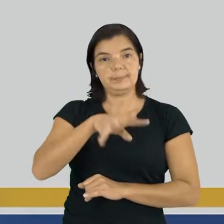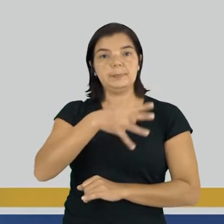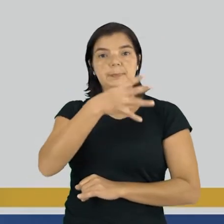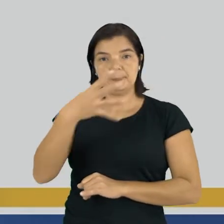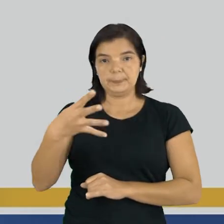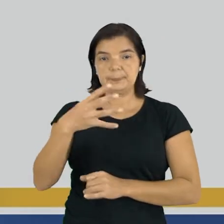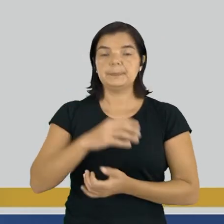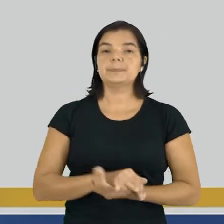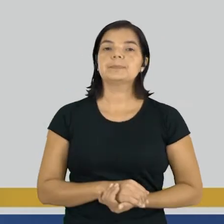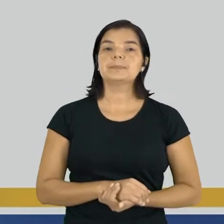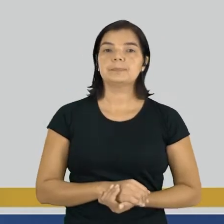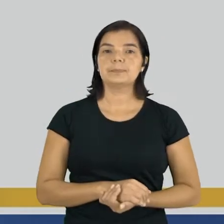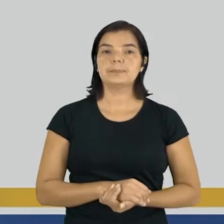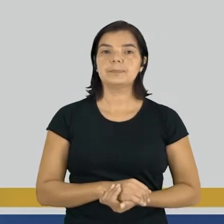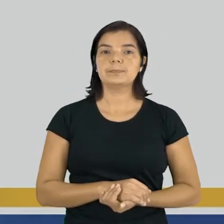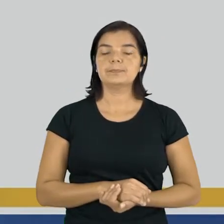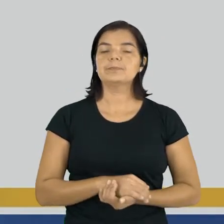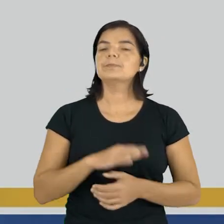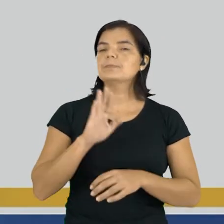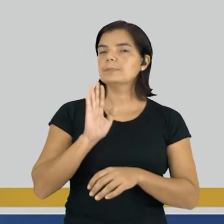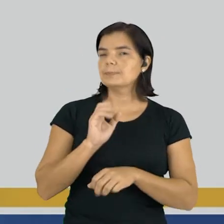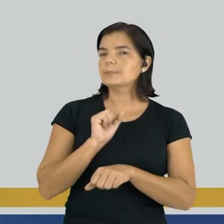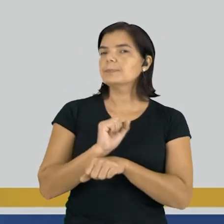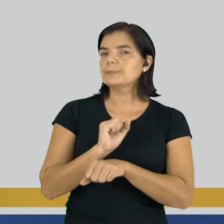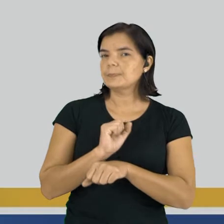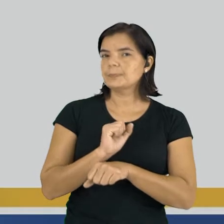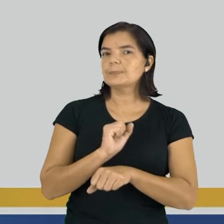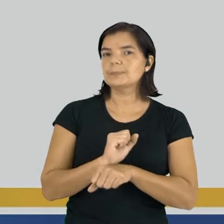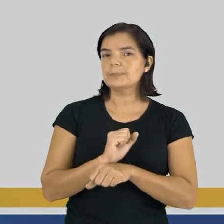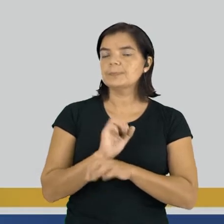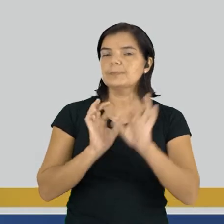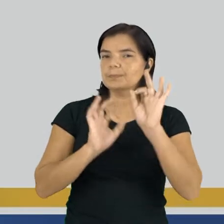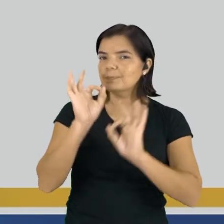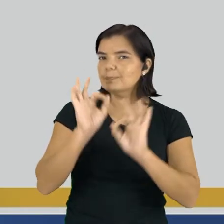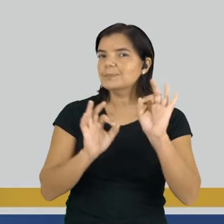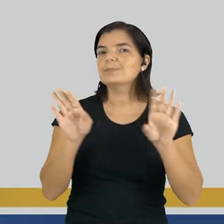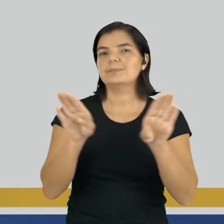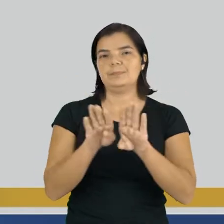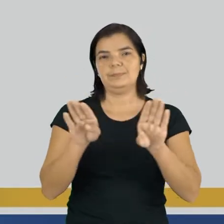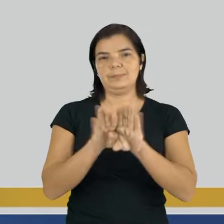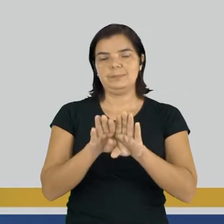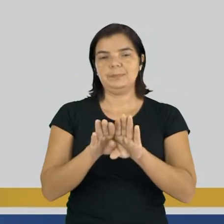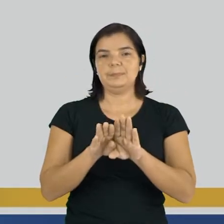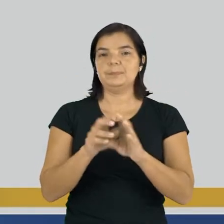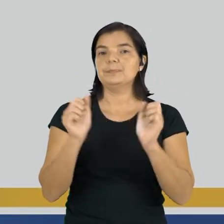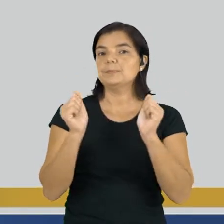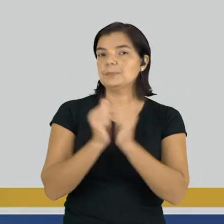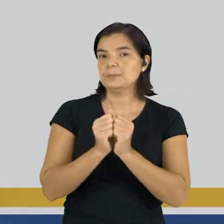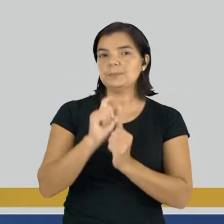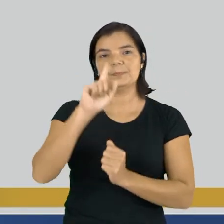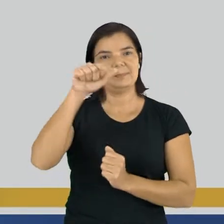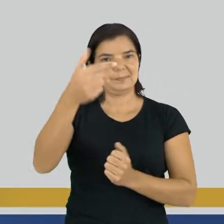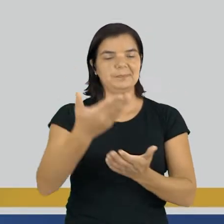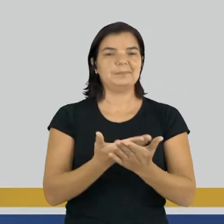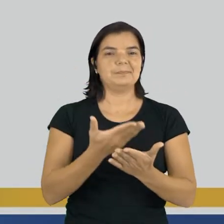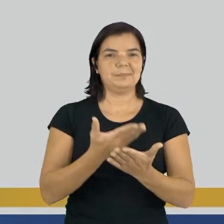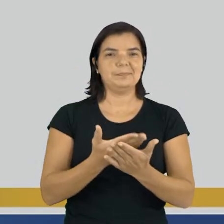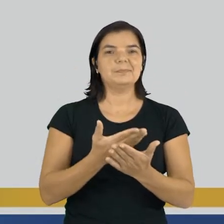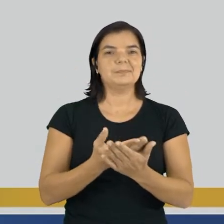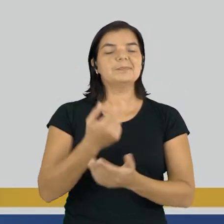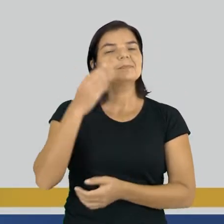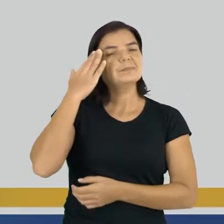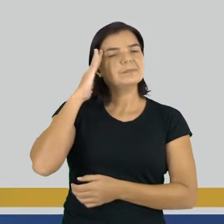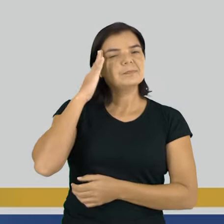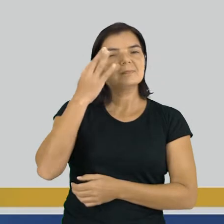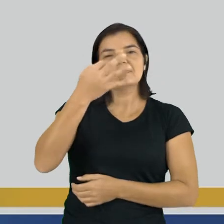tabela, né? Daqui a pouco nós vamos construir também uma tabela na outra aula, e aí você vai